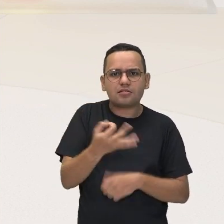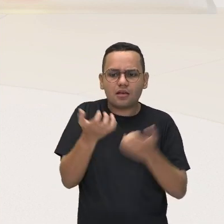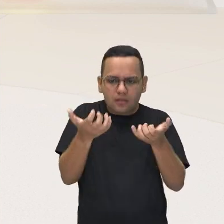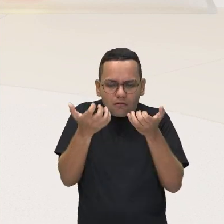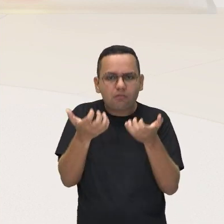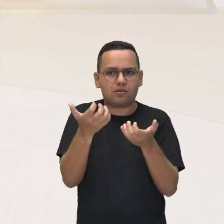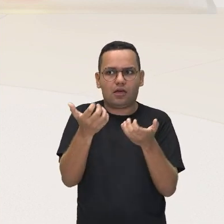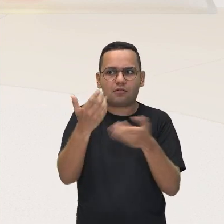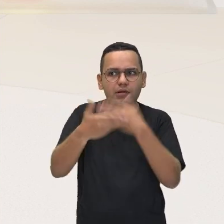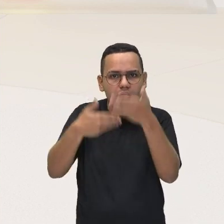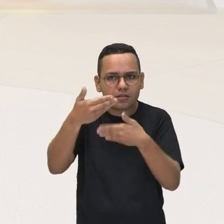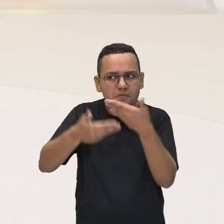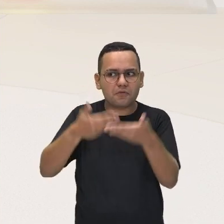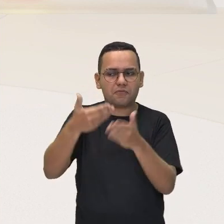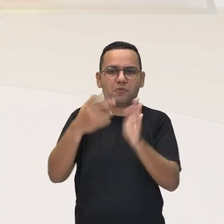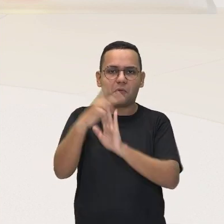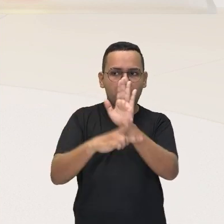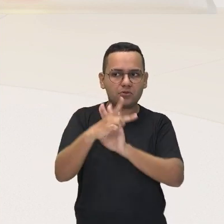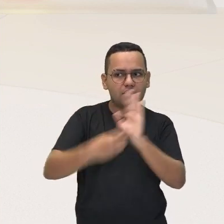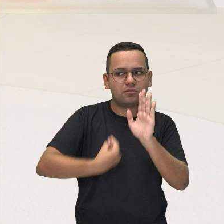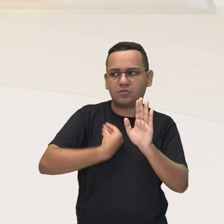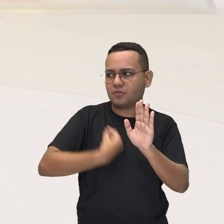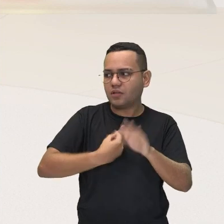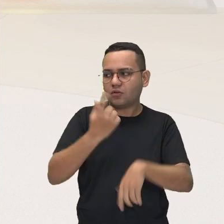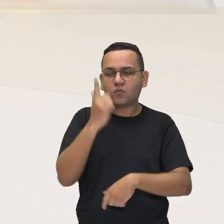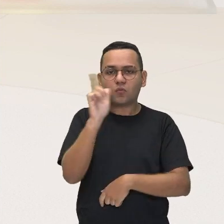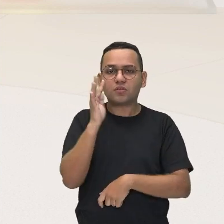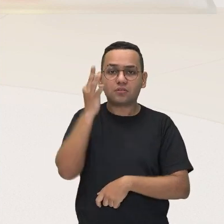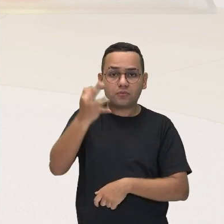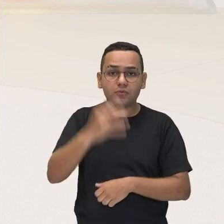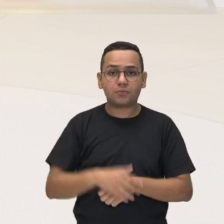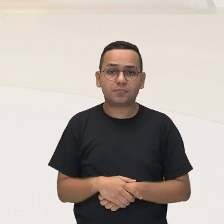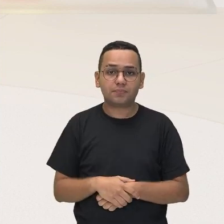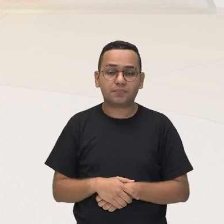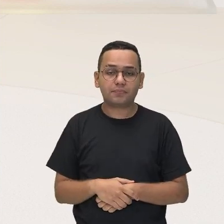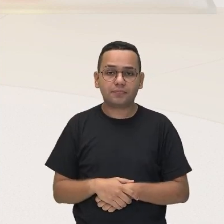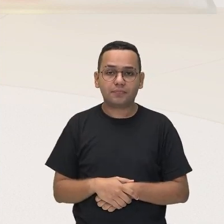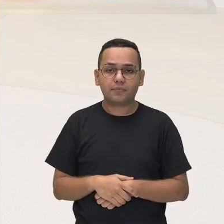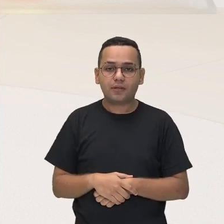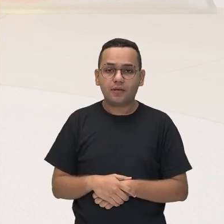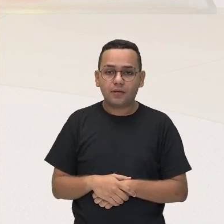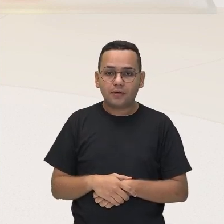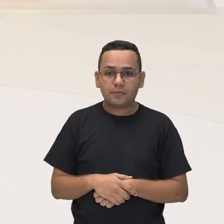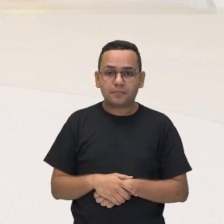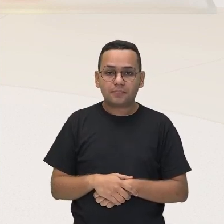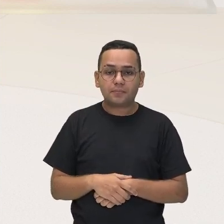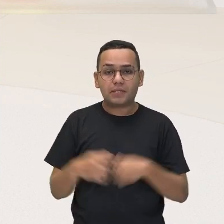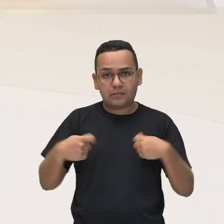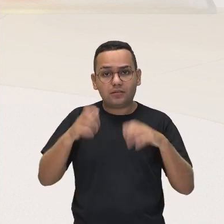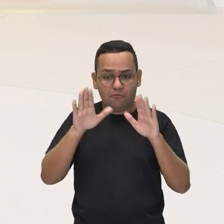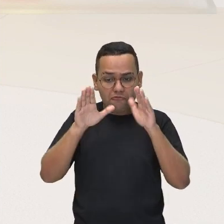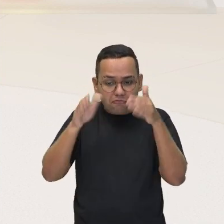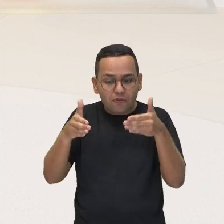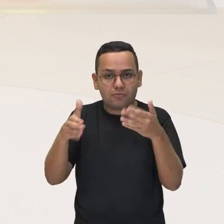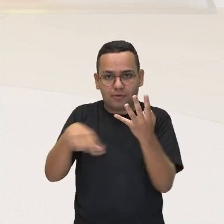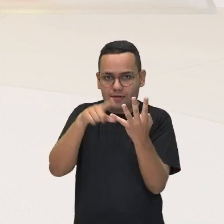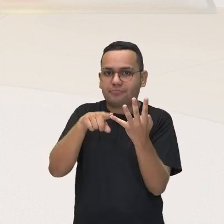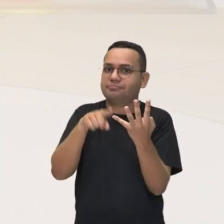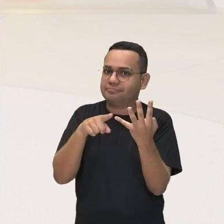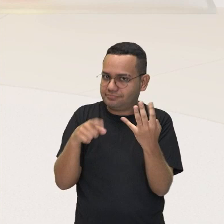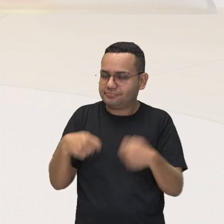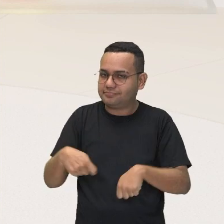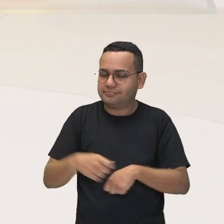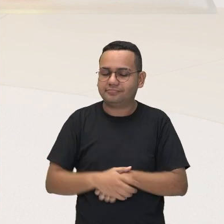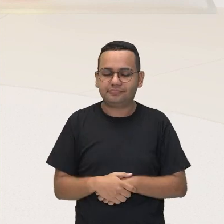eu tenho isso em mente, né? Então, a gente precisa ser confiante, a gente precisa ter uma determinação, a gente precisa ter o foco.